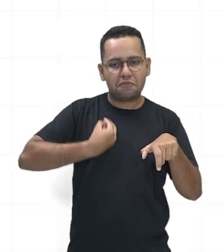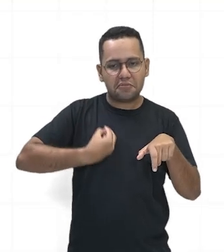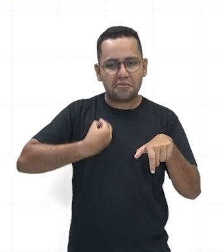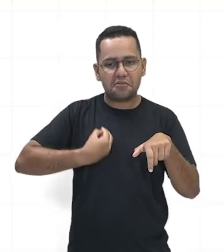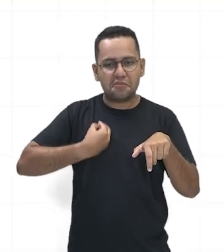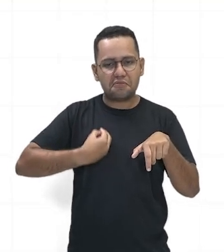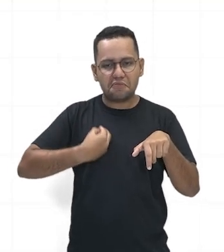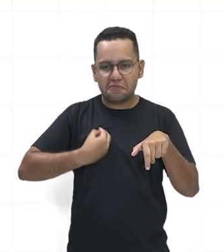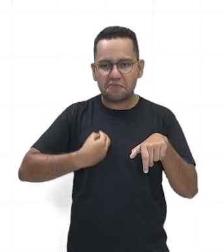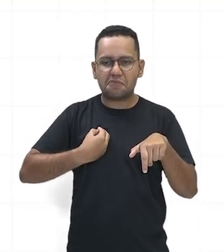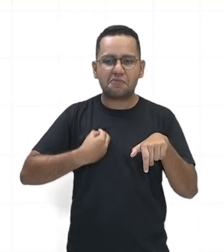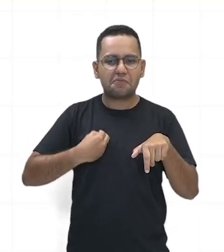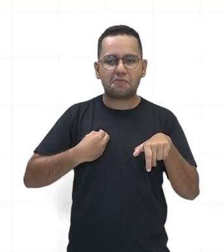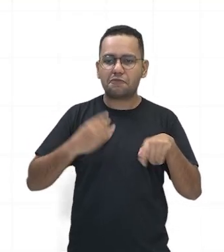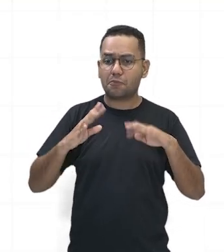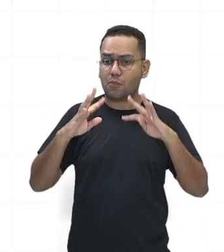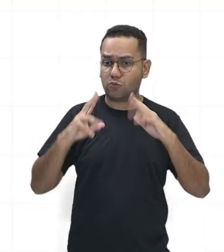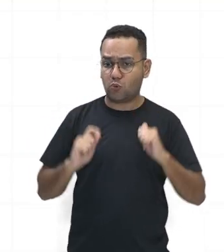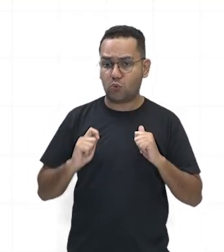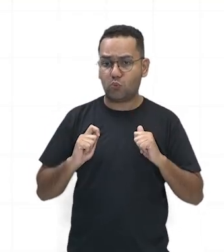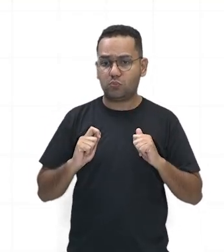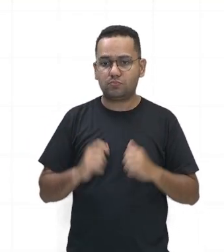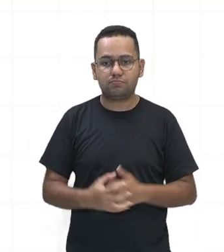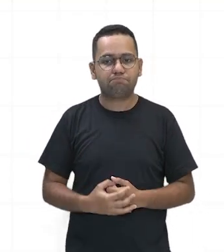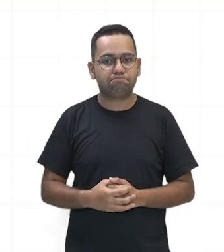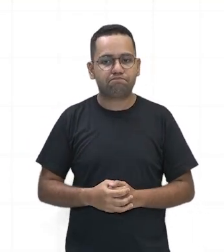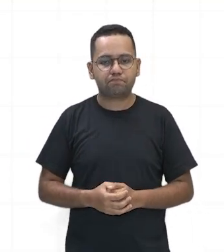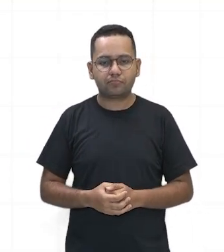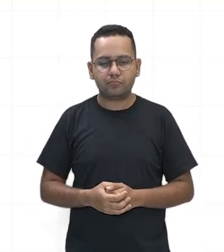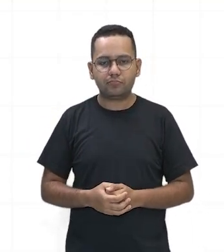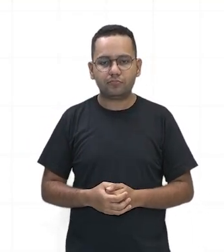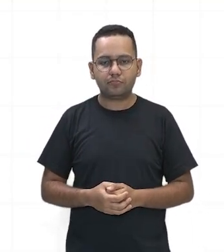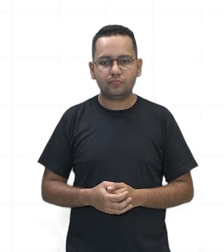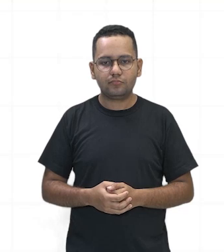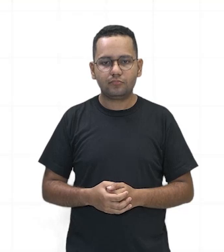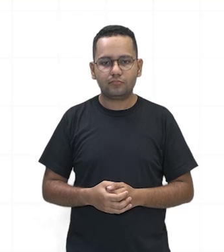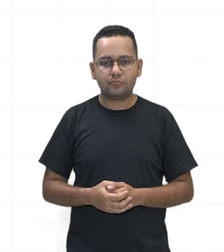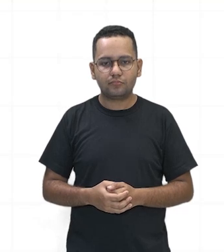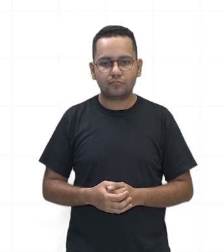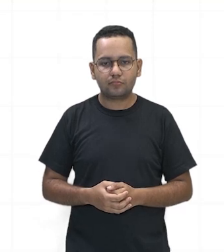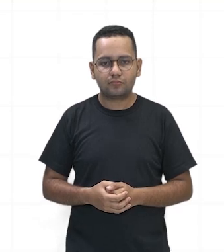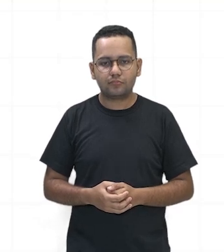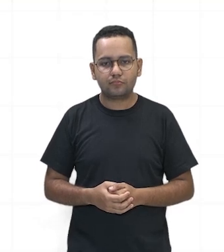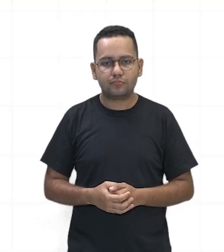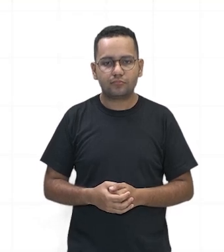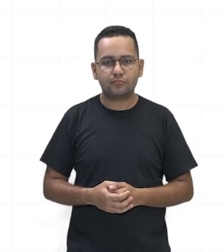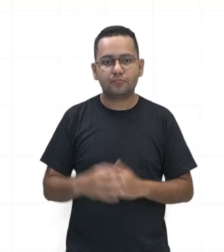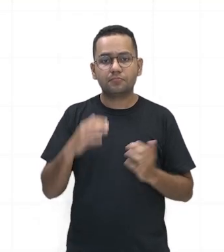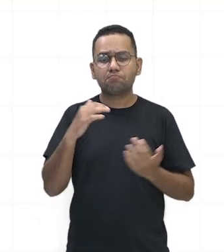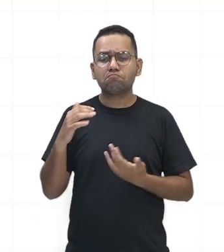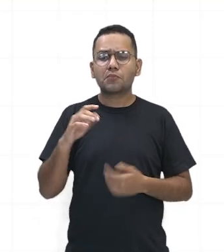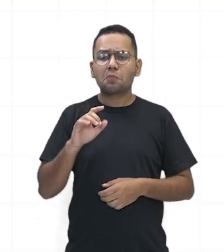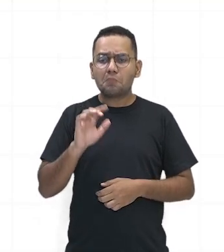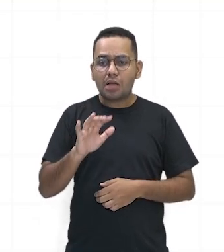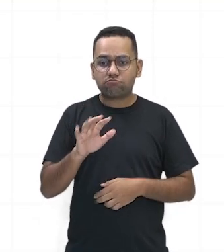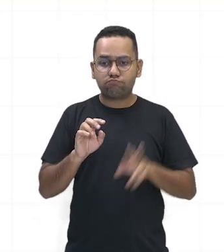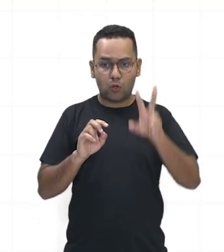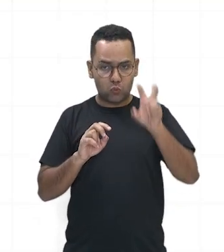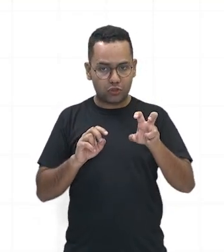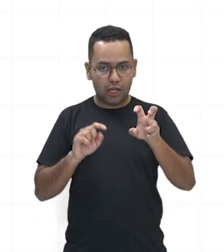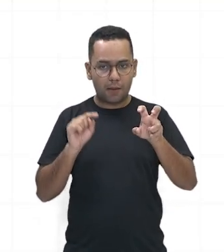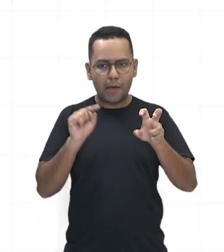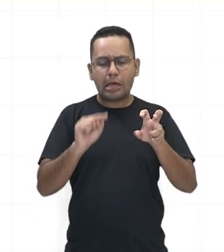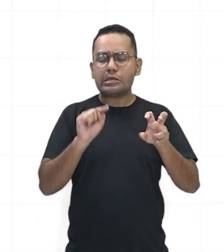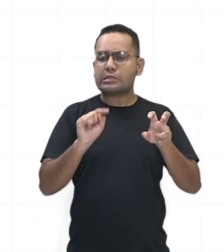sua integralidade. Então, nós podemos dizer que a bioética ela tem essa preocupação de questionamentos